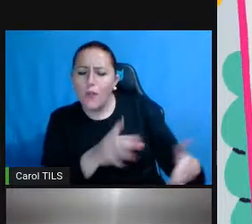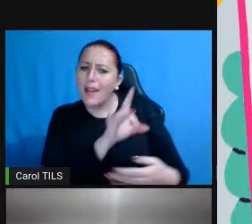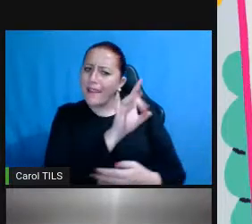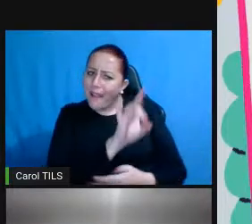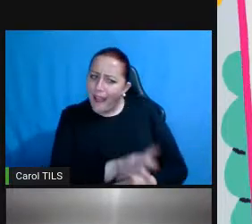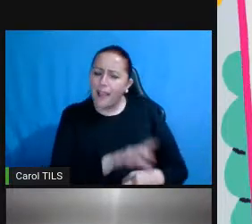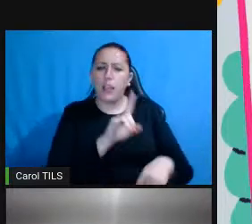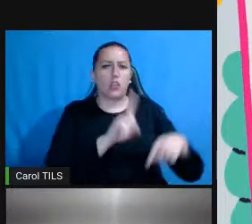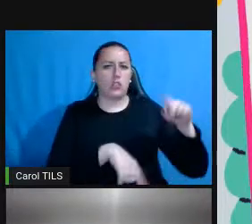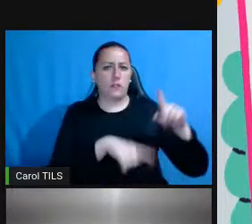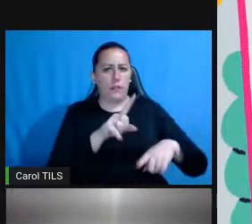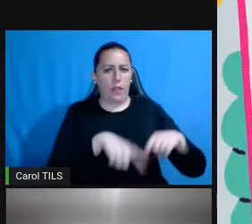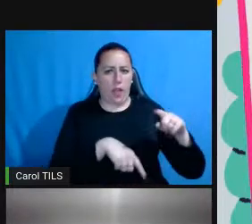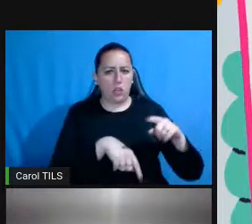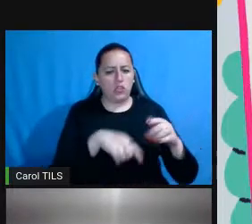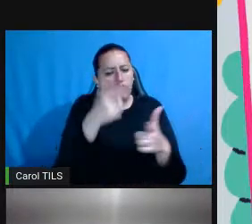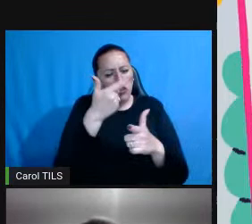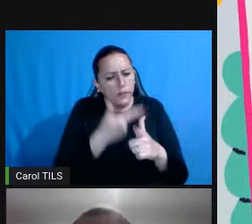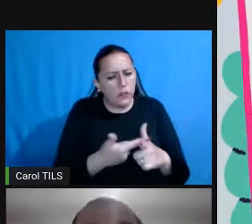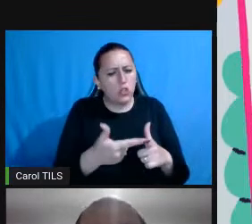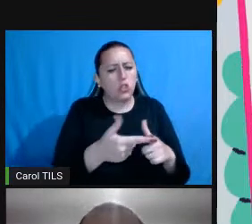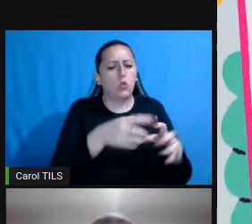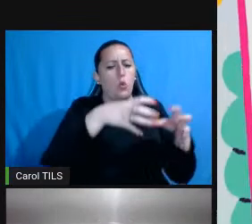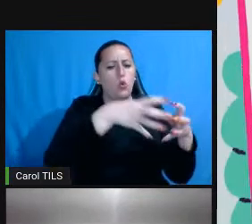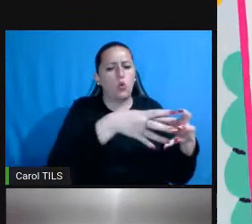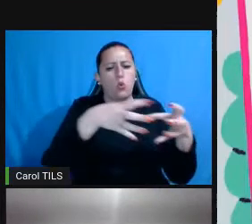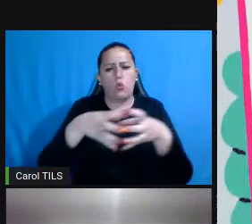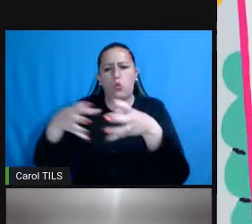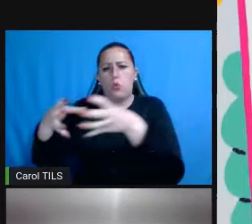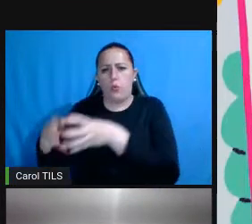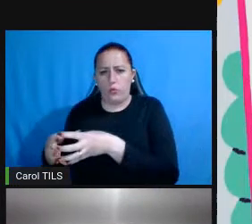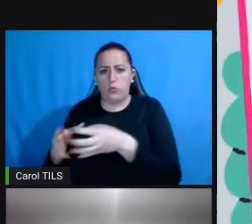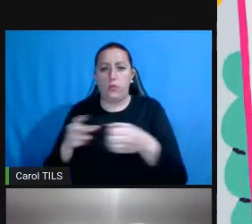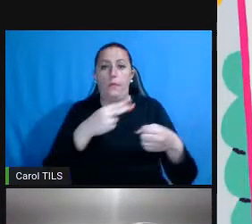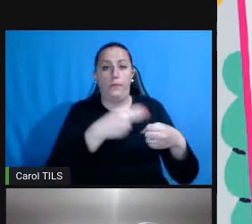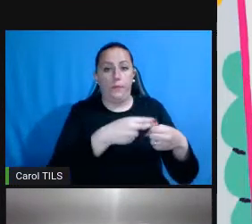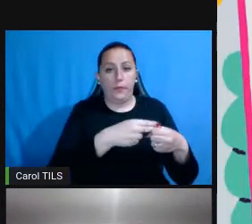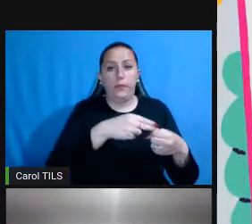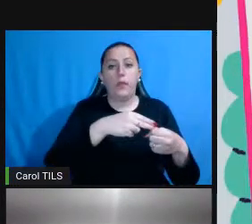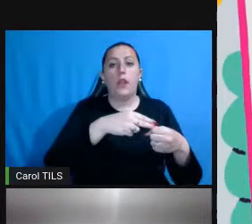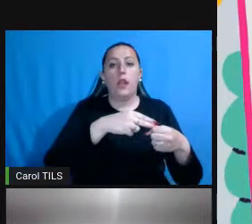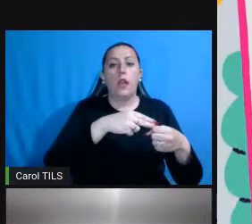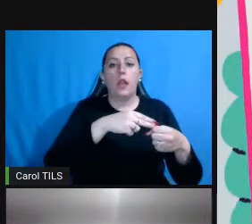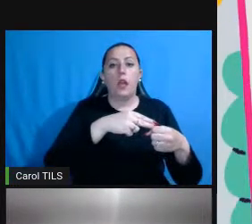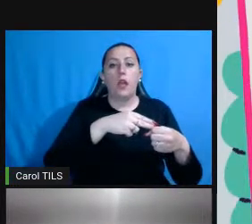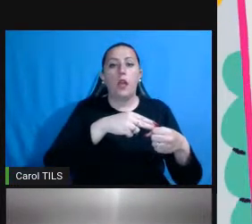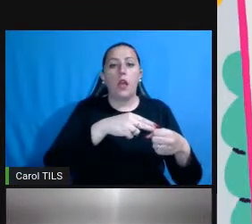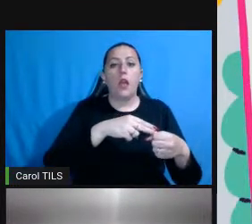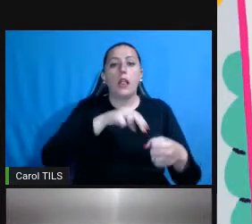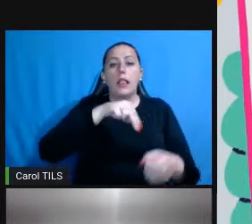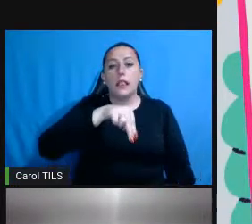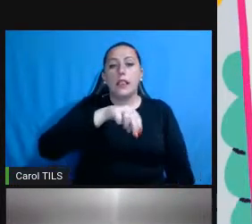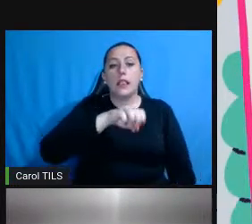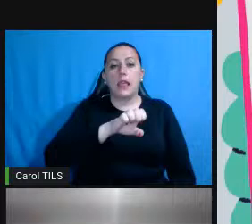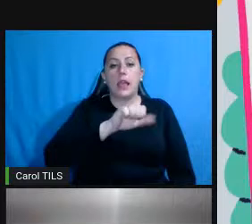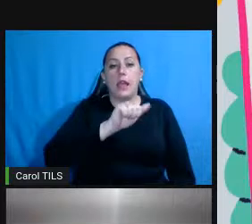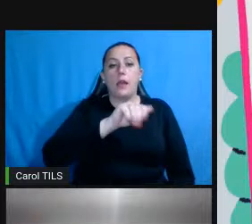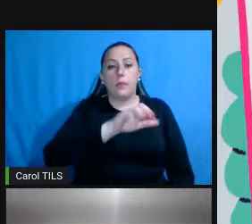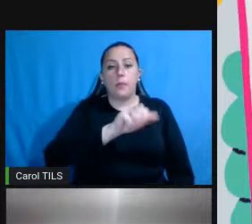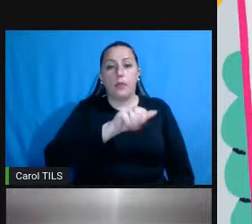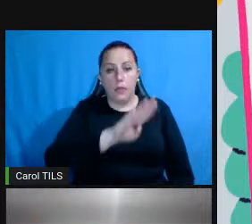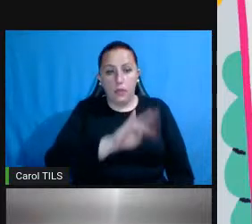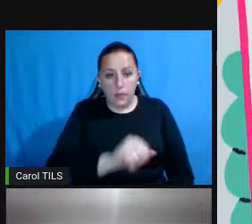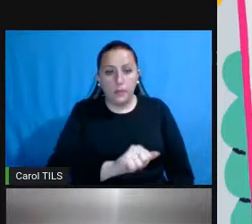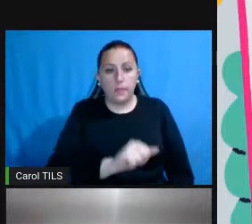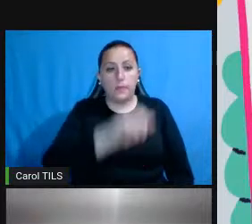ele foi dividido, então, em três núcleos, que é o NEABI, que é o Núcleo de Estudos